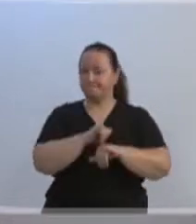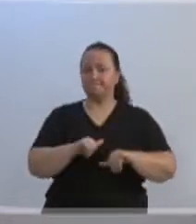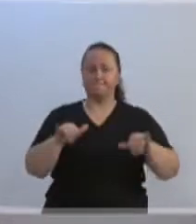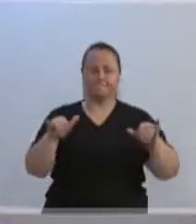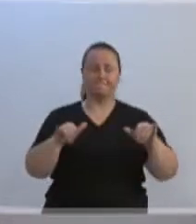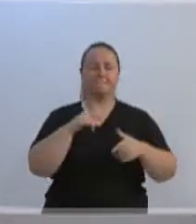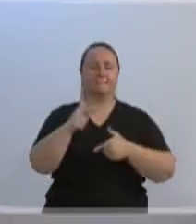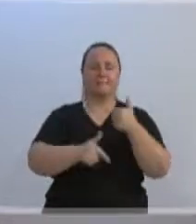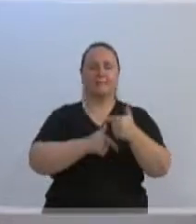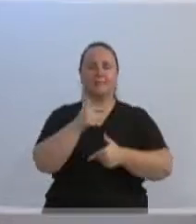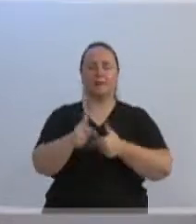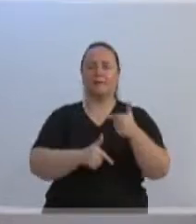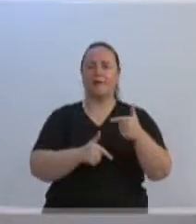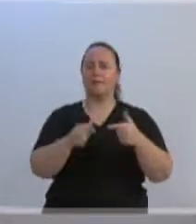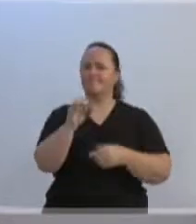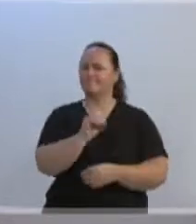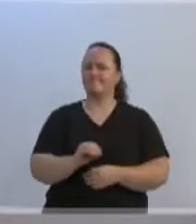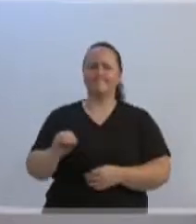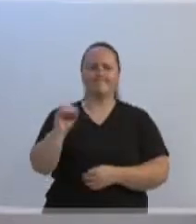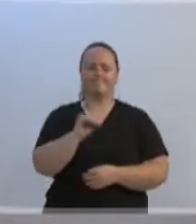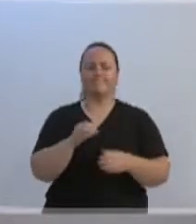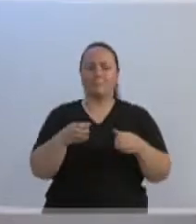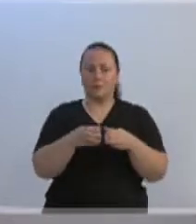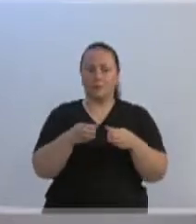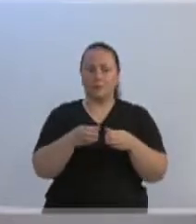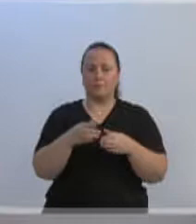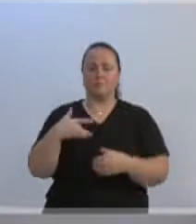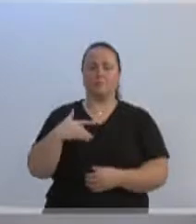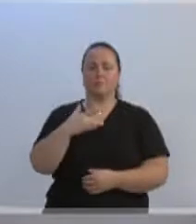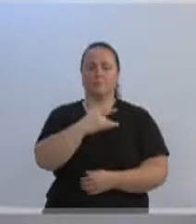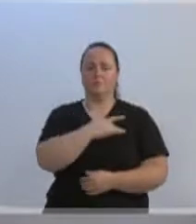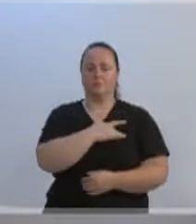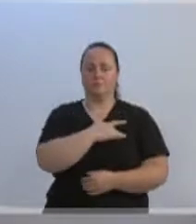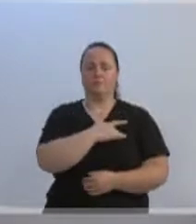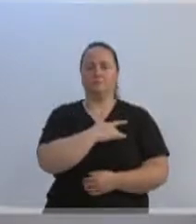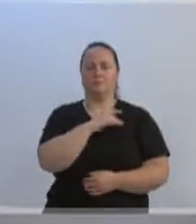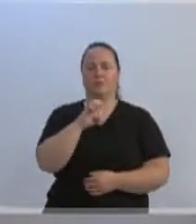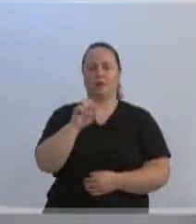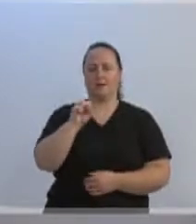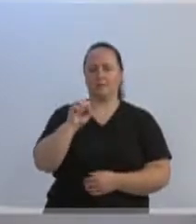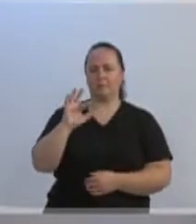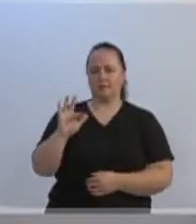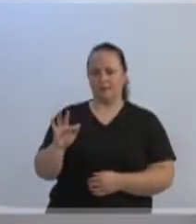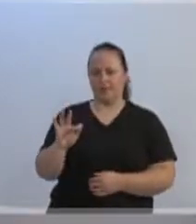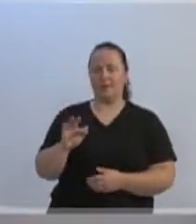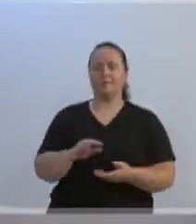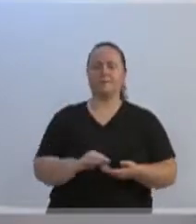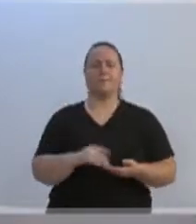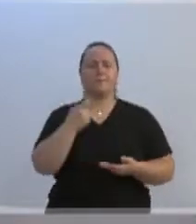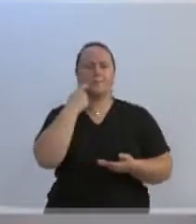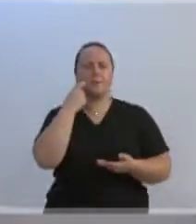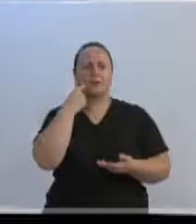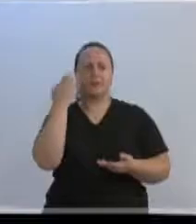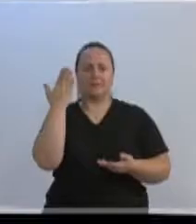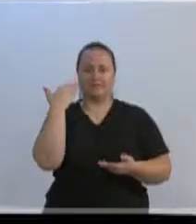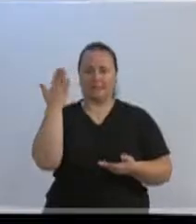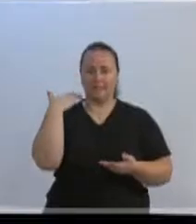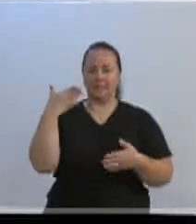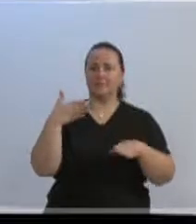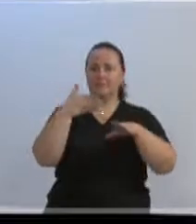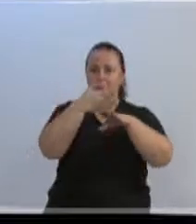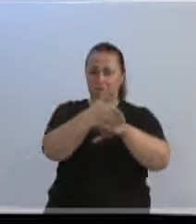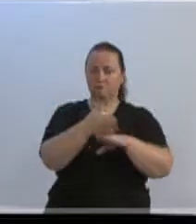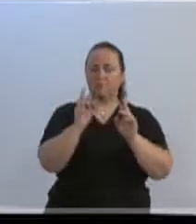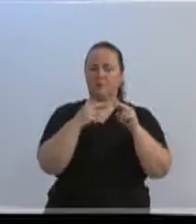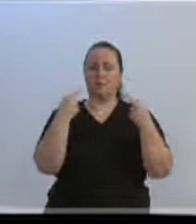trabalho que fizemos junto com o conselho de saúde sr alfredo has a última sexta feira tarde estivemos presente na reunião e amanhã de manhã